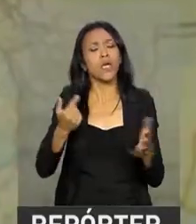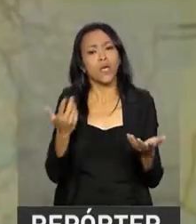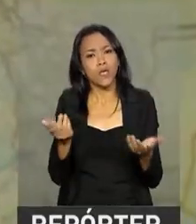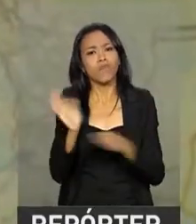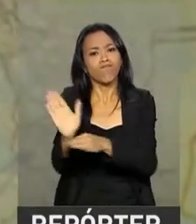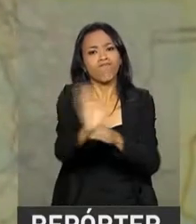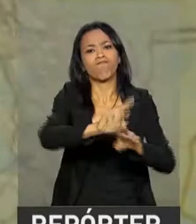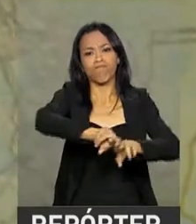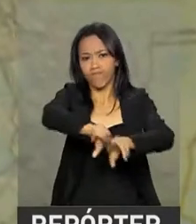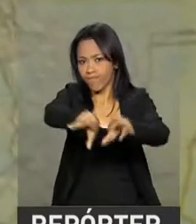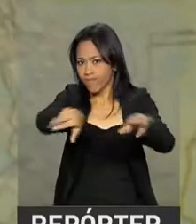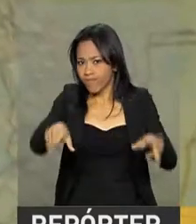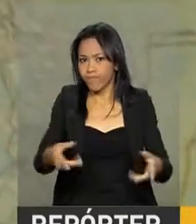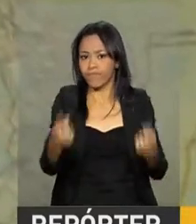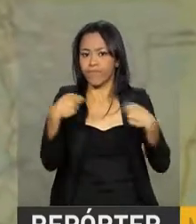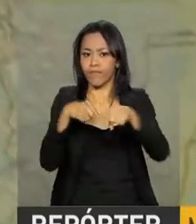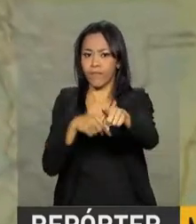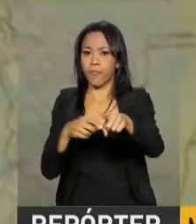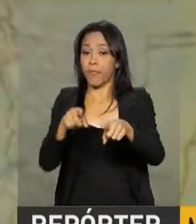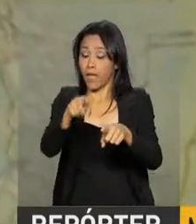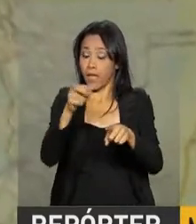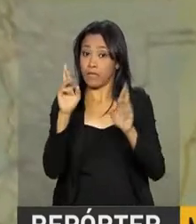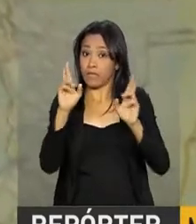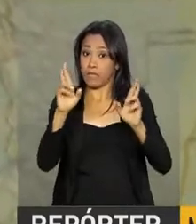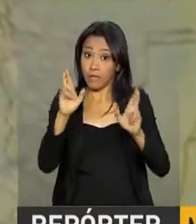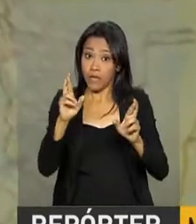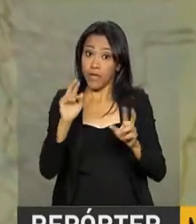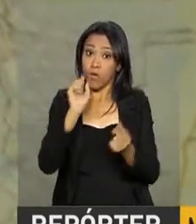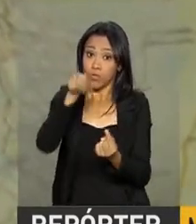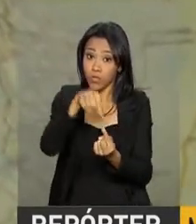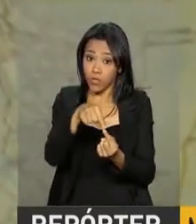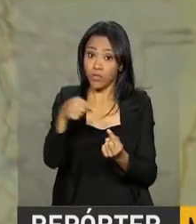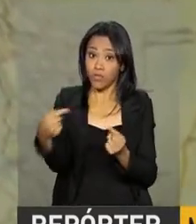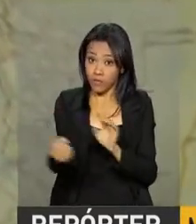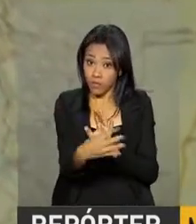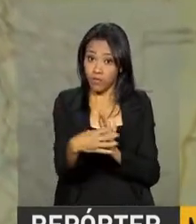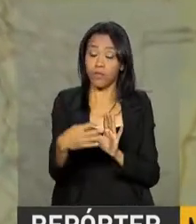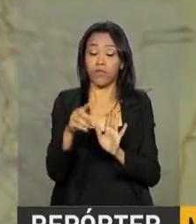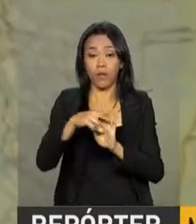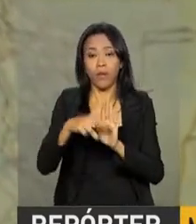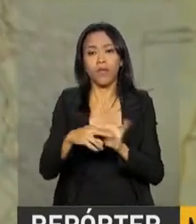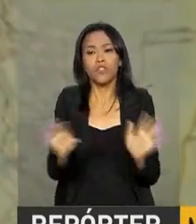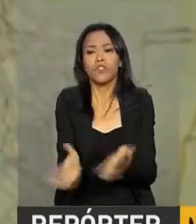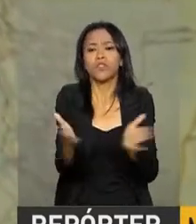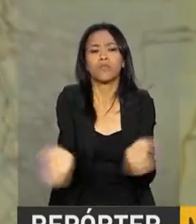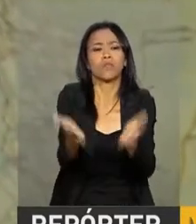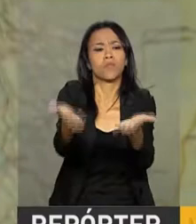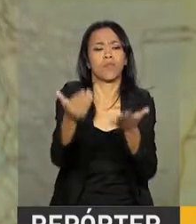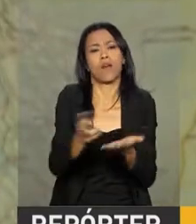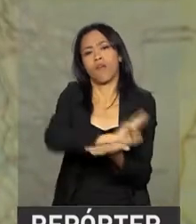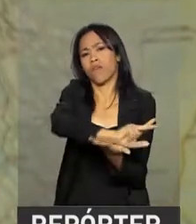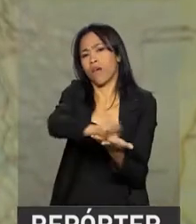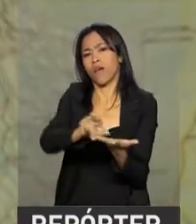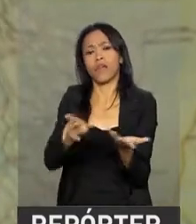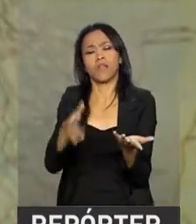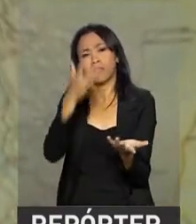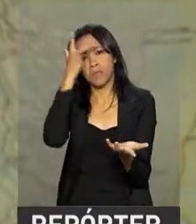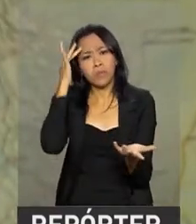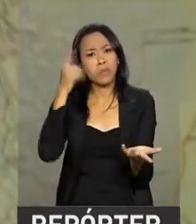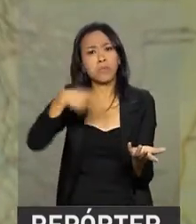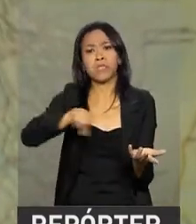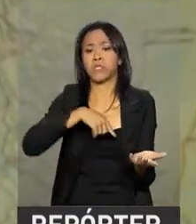sincera que seja algo para estimular entrada no mercado de trabalho formal que vários grupos de pessoas que hoje não